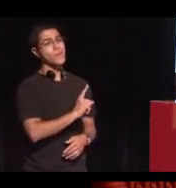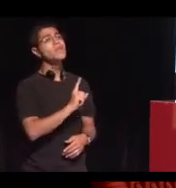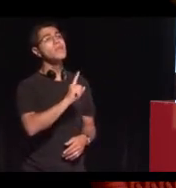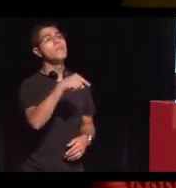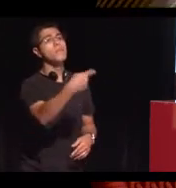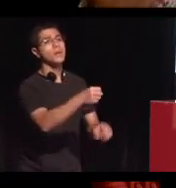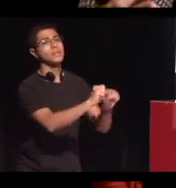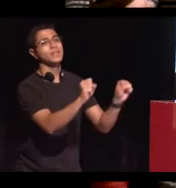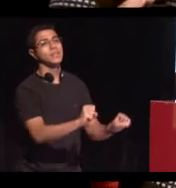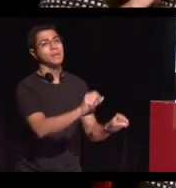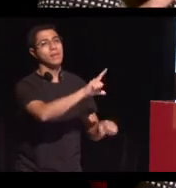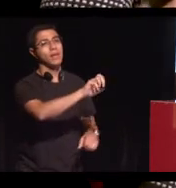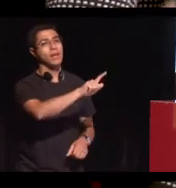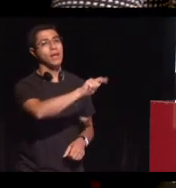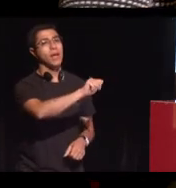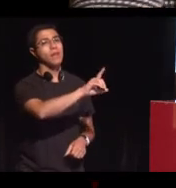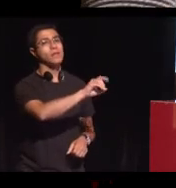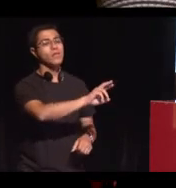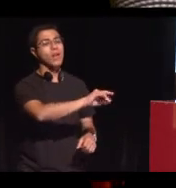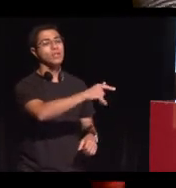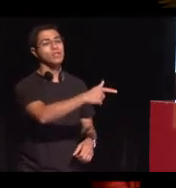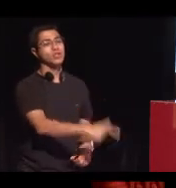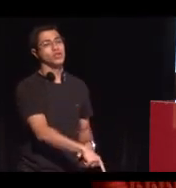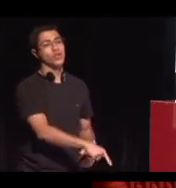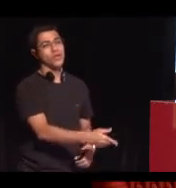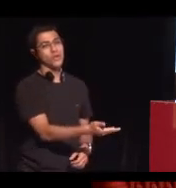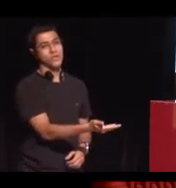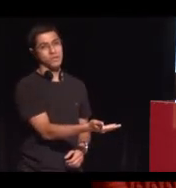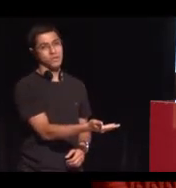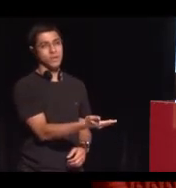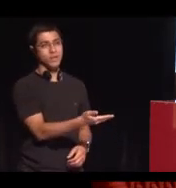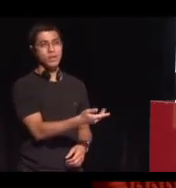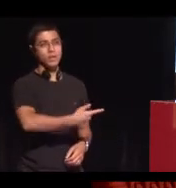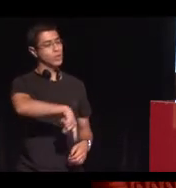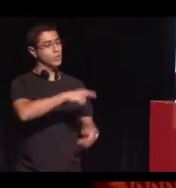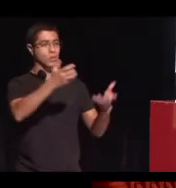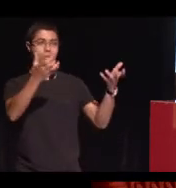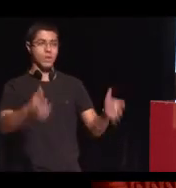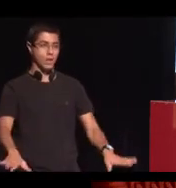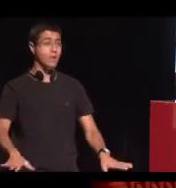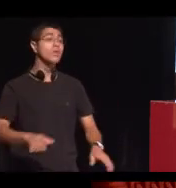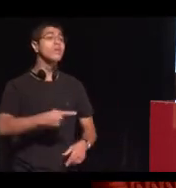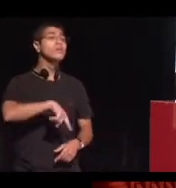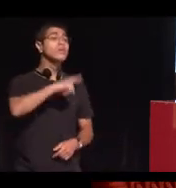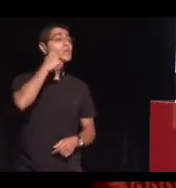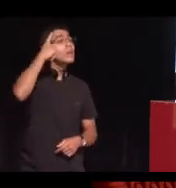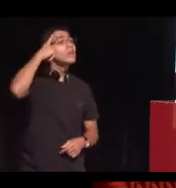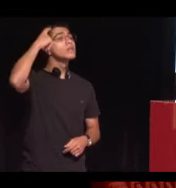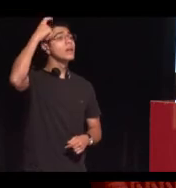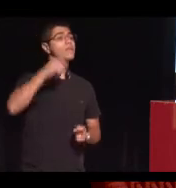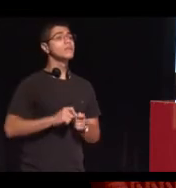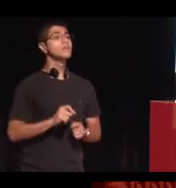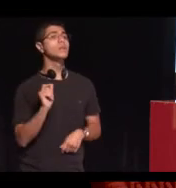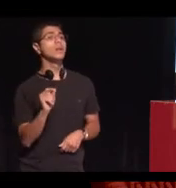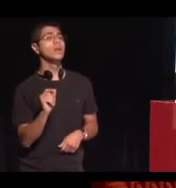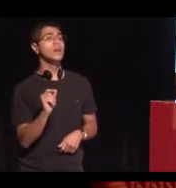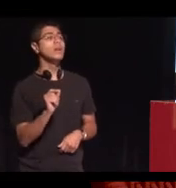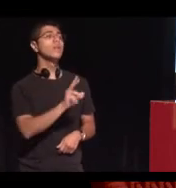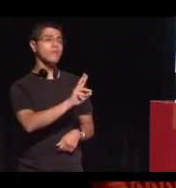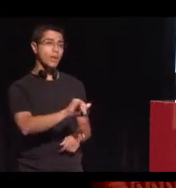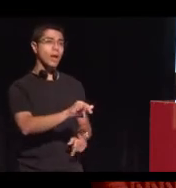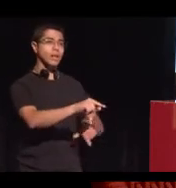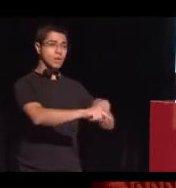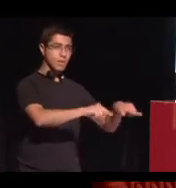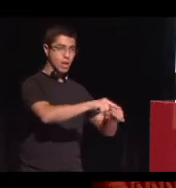uma capacidade de negócio. Então, a gente pegou dentro de um domínio, que era o que a gente ia trabalhar, e identificamos